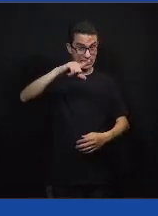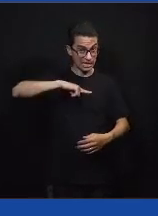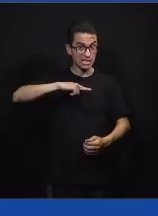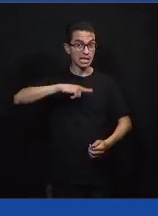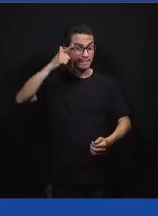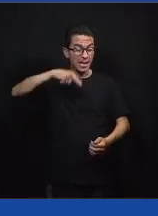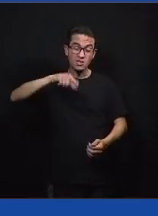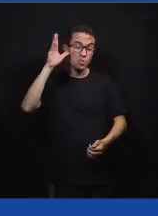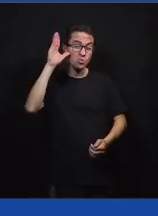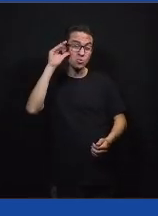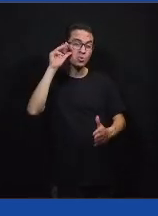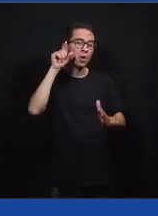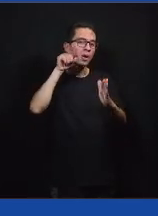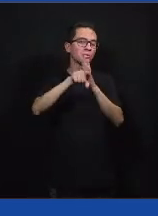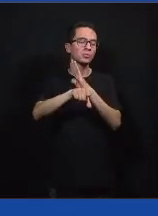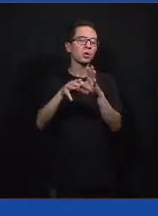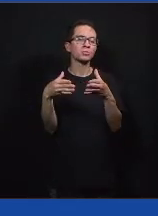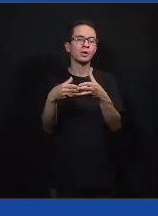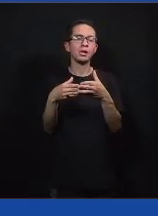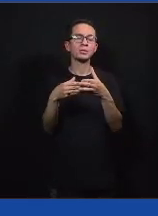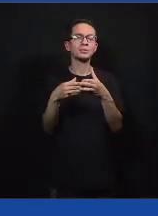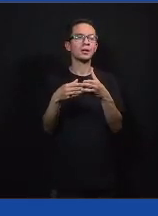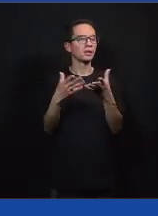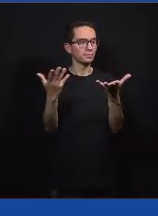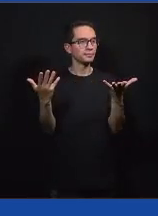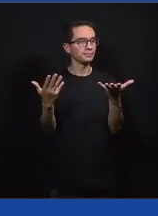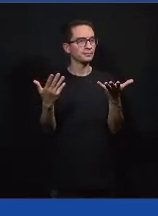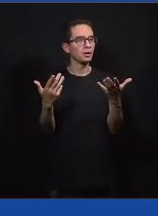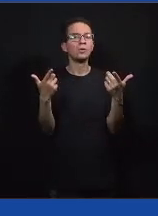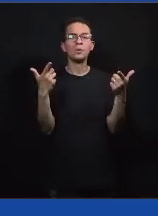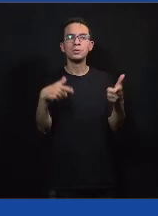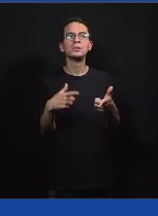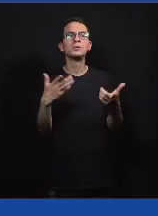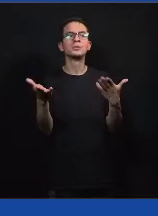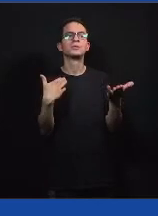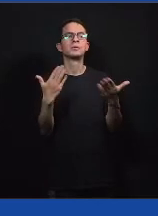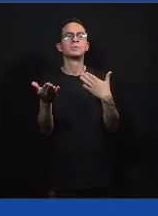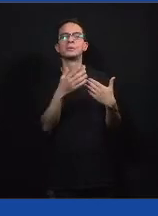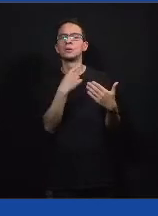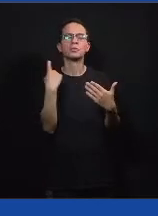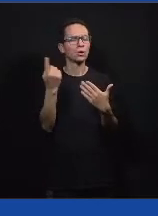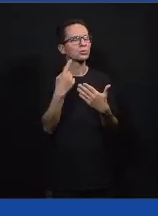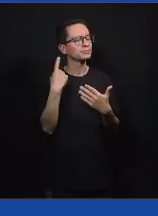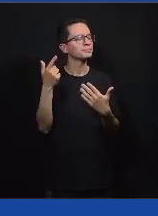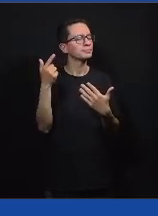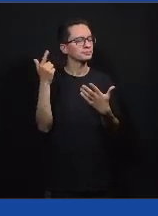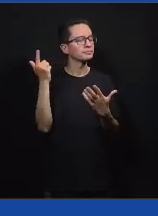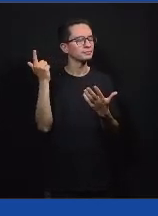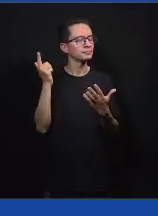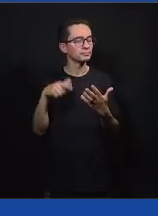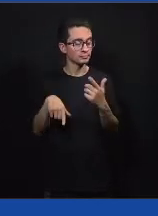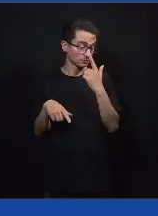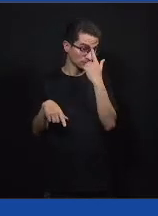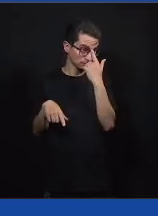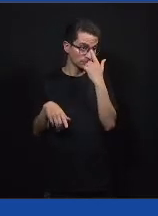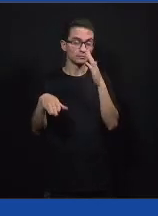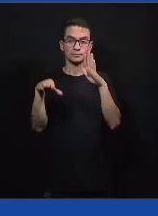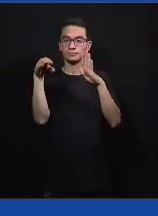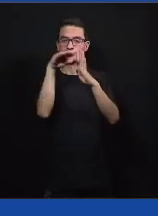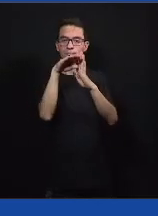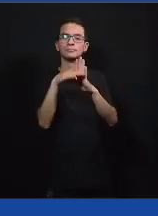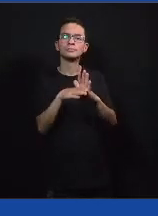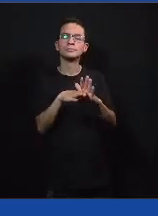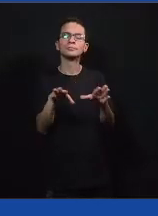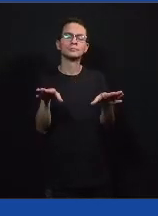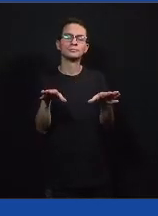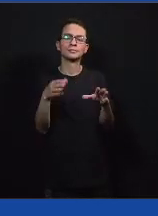saber sobre a gente das galerias aproveito esse espaço para conversar com a gente e logo mais continuidade à programação aí também